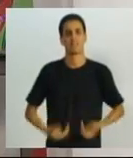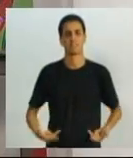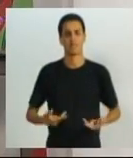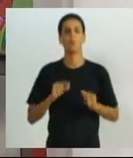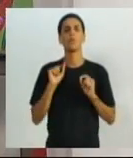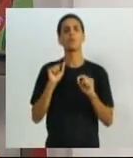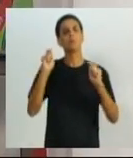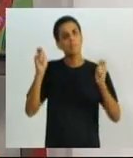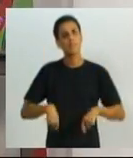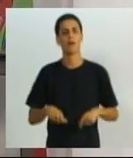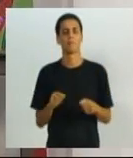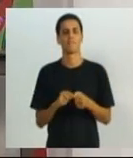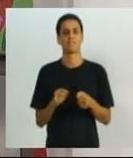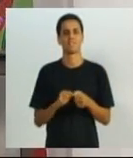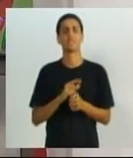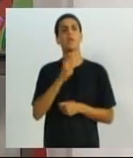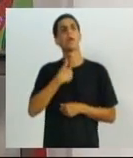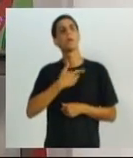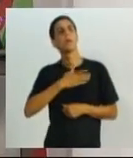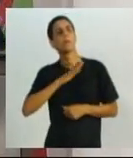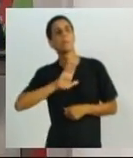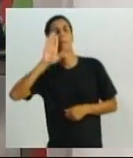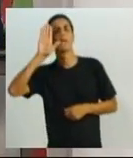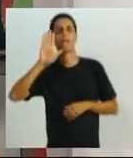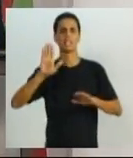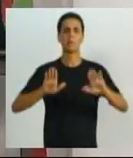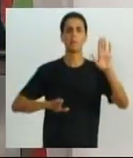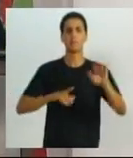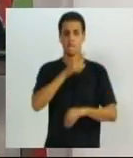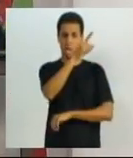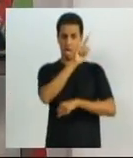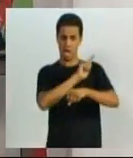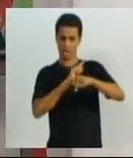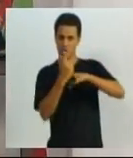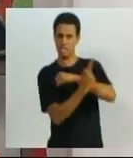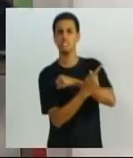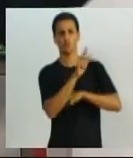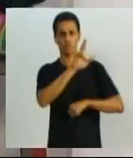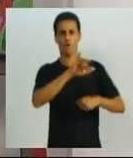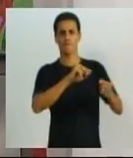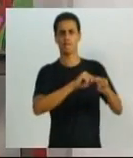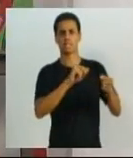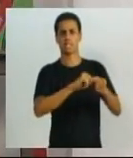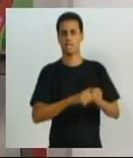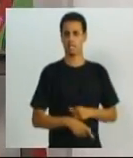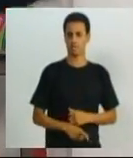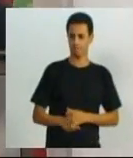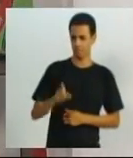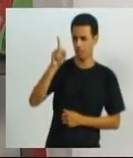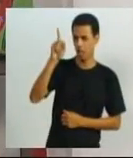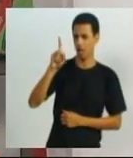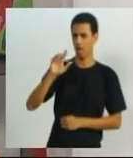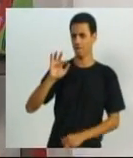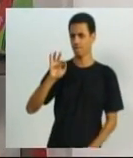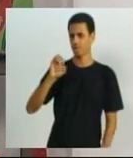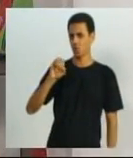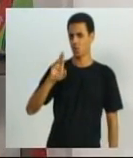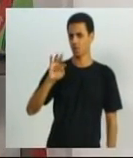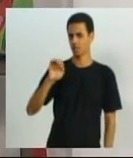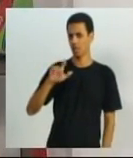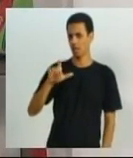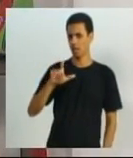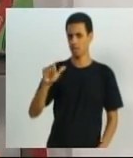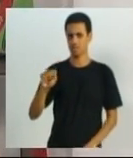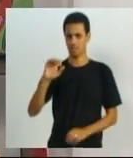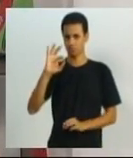pode fazer. E não sair prometendo por aí que no Garcia vai fazer isso, né? Que no Fortaleza vai fazer isso, que nas Itoupava